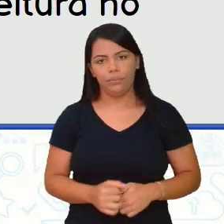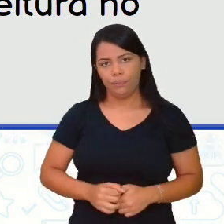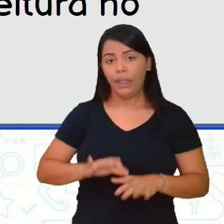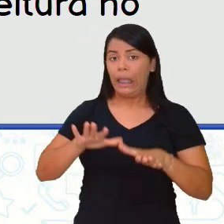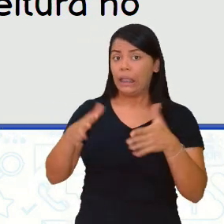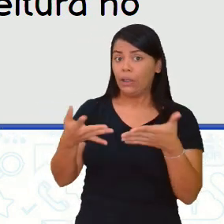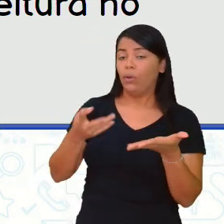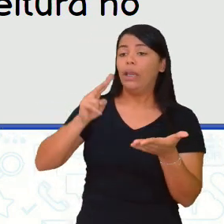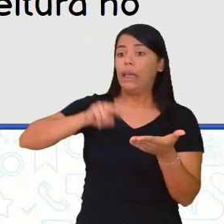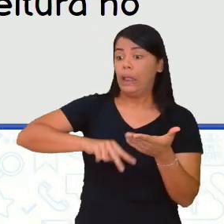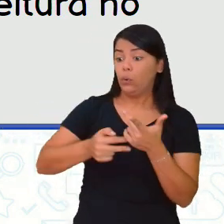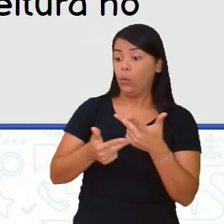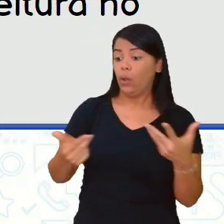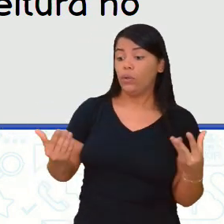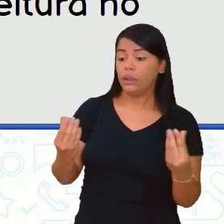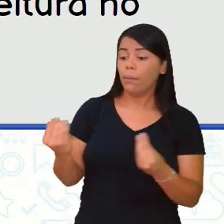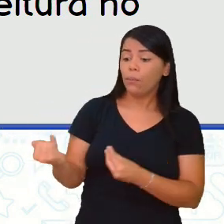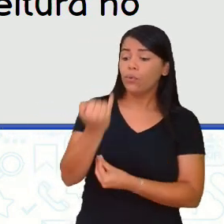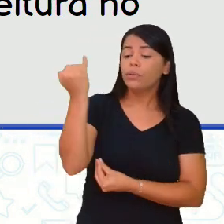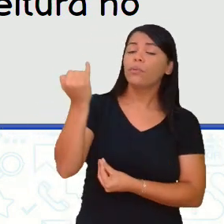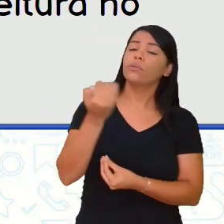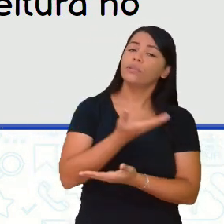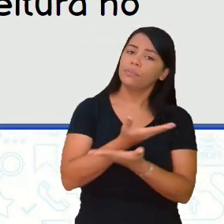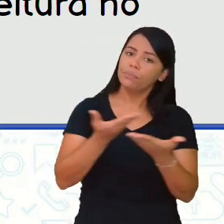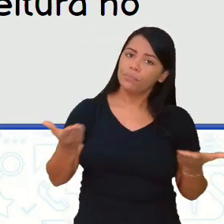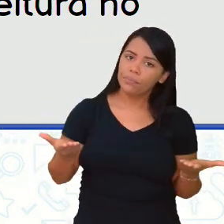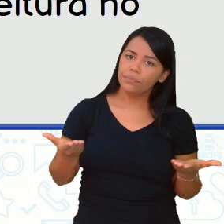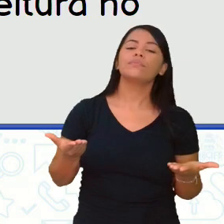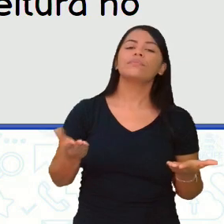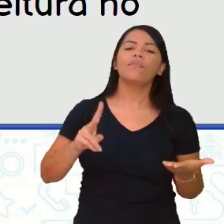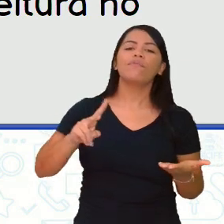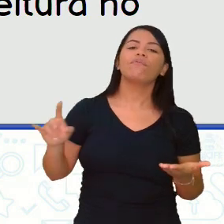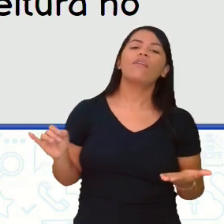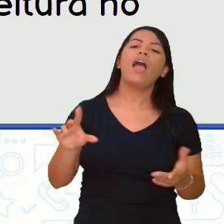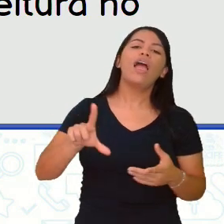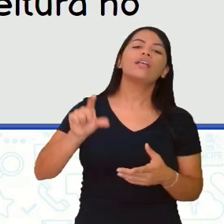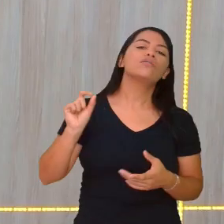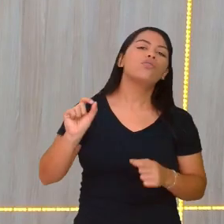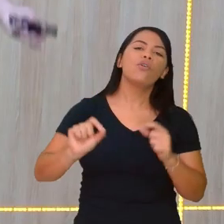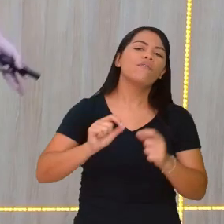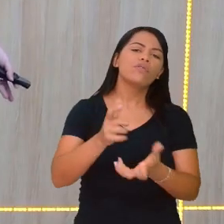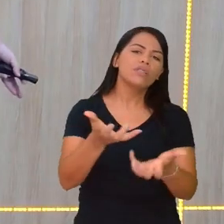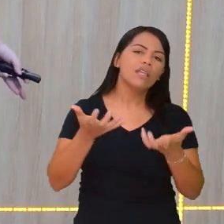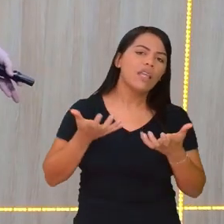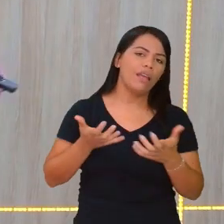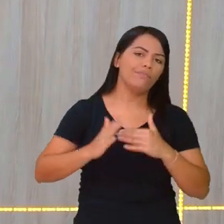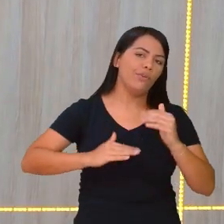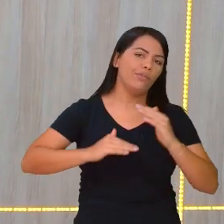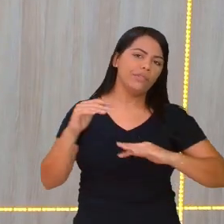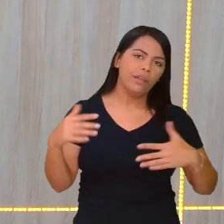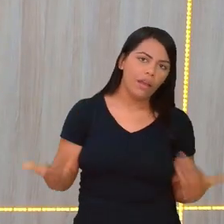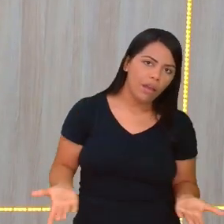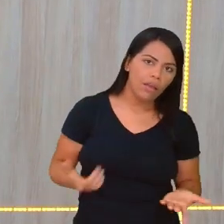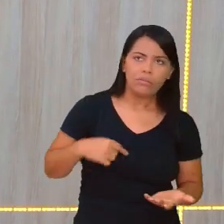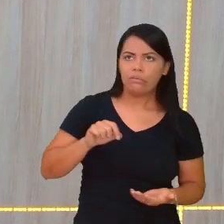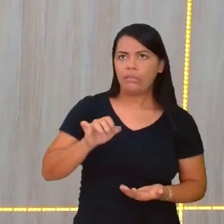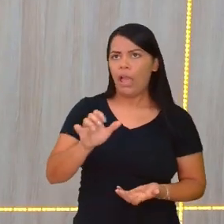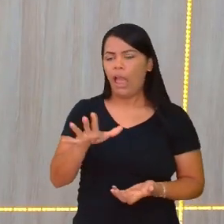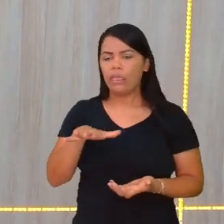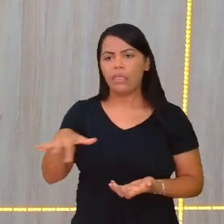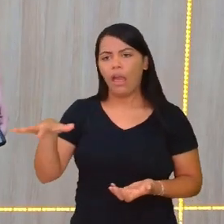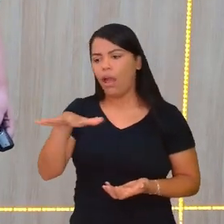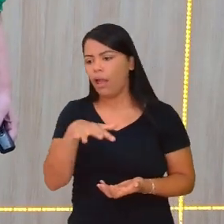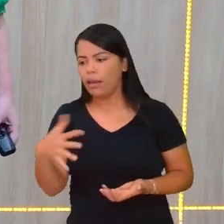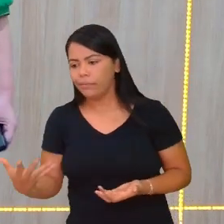muito importante para você que vai escolher ser o que você quiser. Quer seja na área